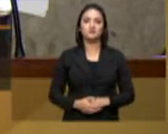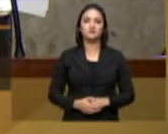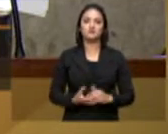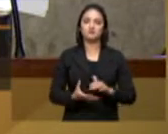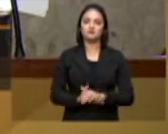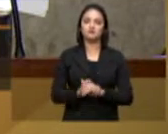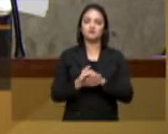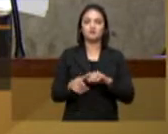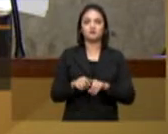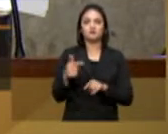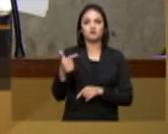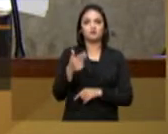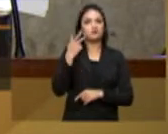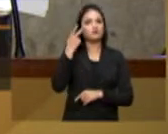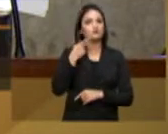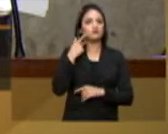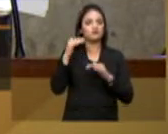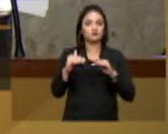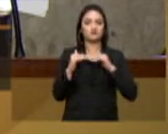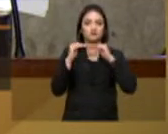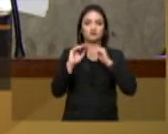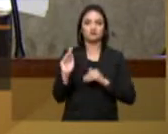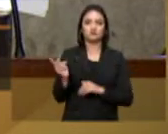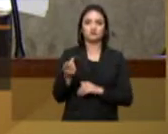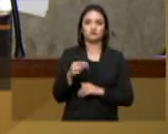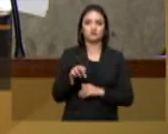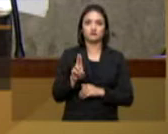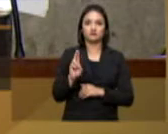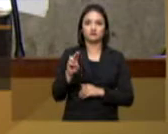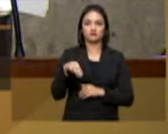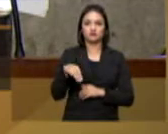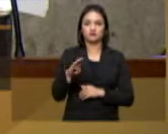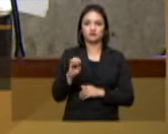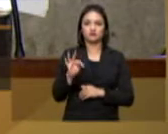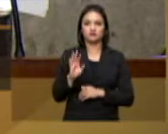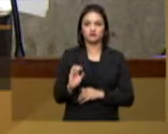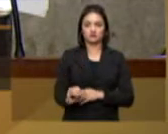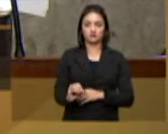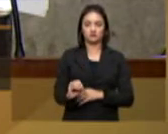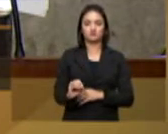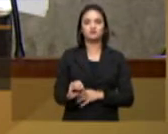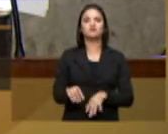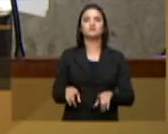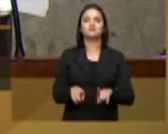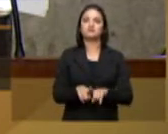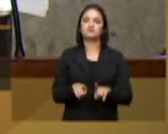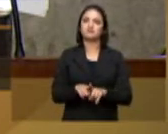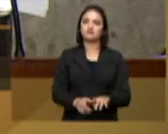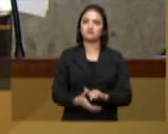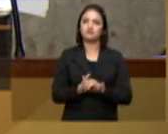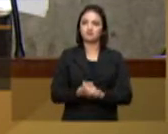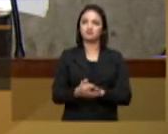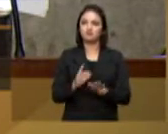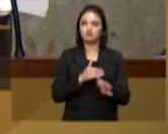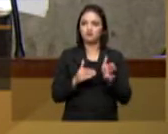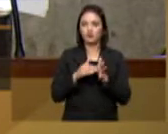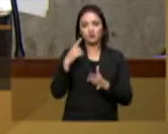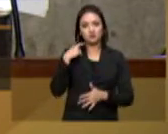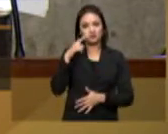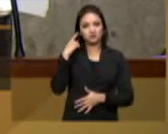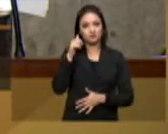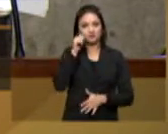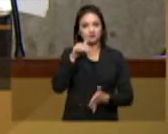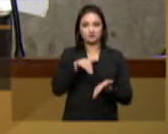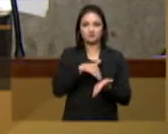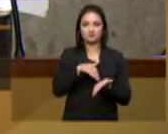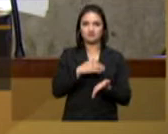senhor vice-procurador-geral da República, Dr. Humberto Jaques, os senhores advogados, a senhora secretária, doutora